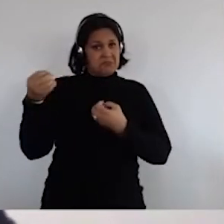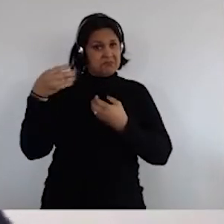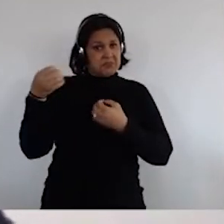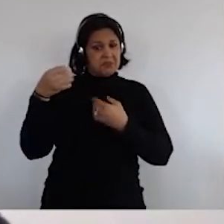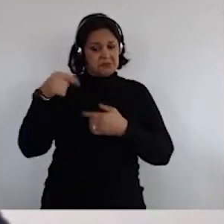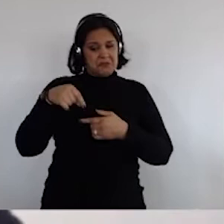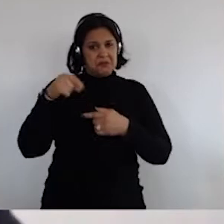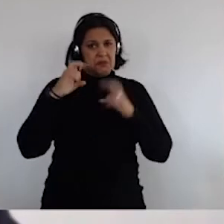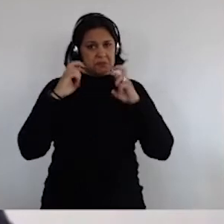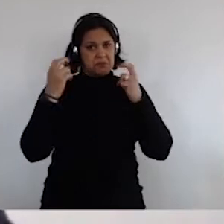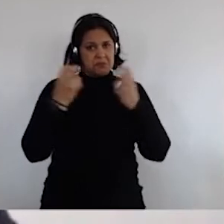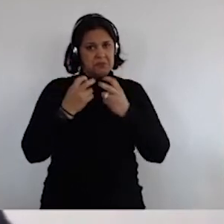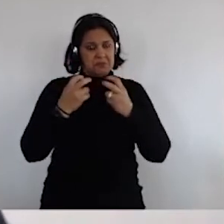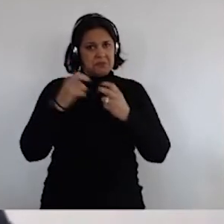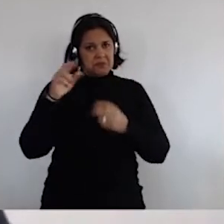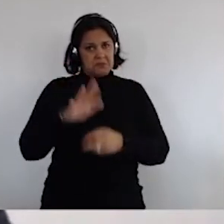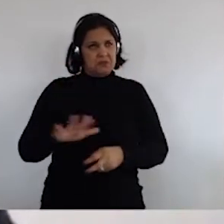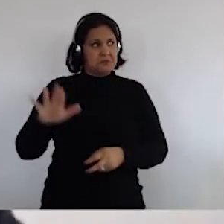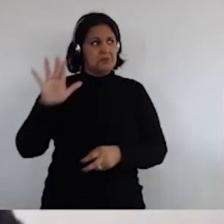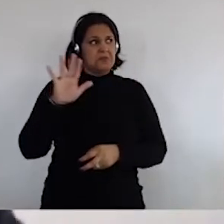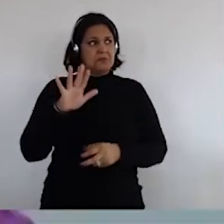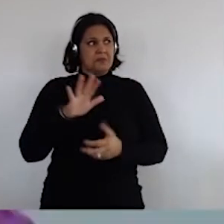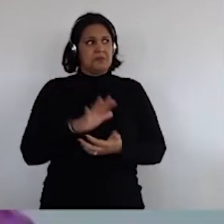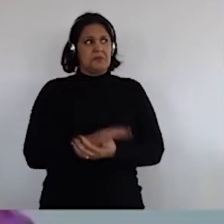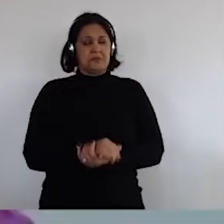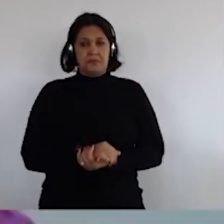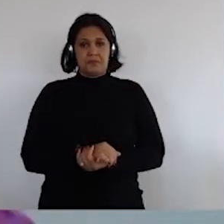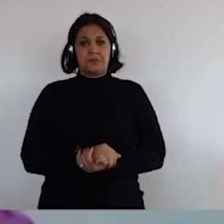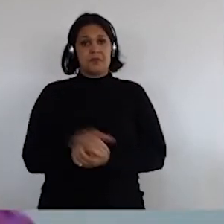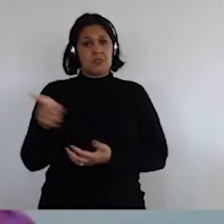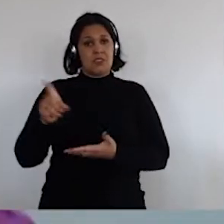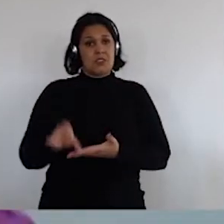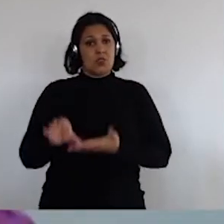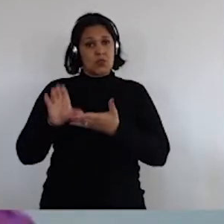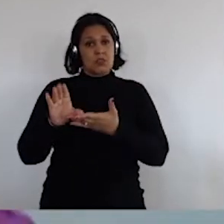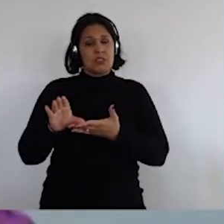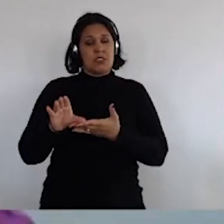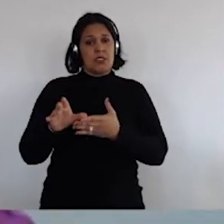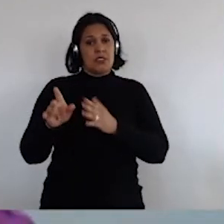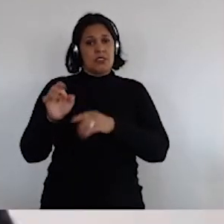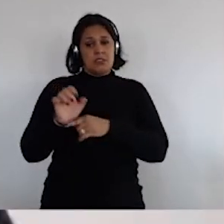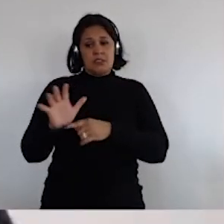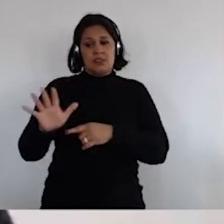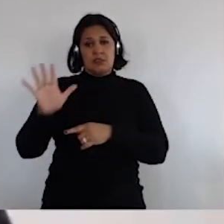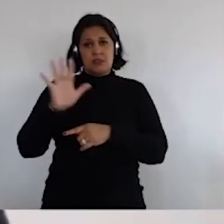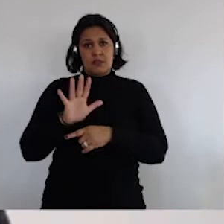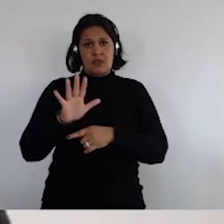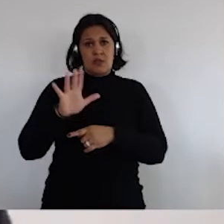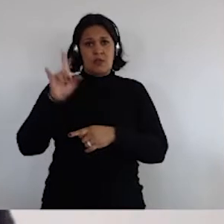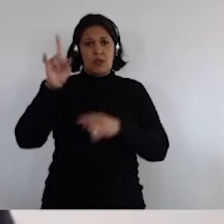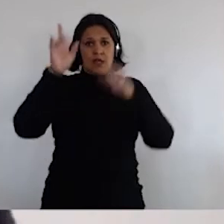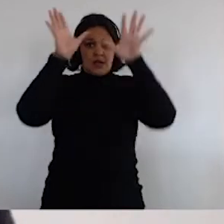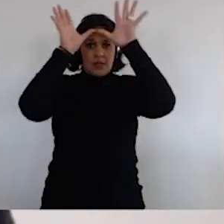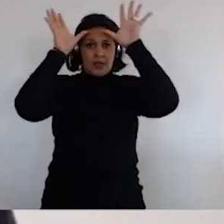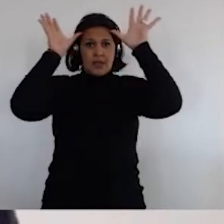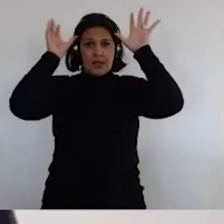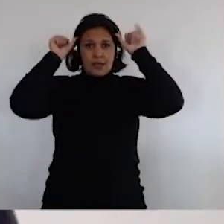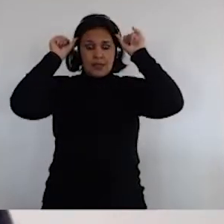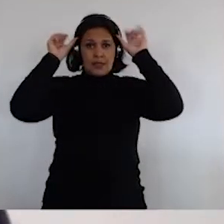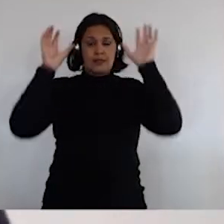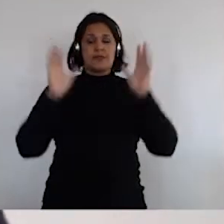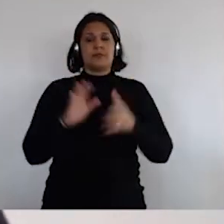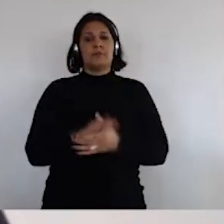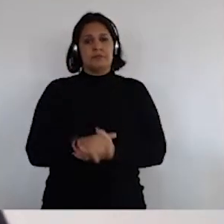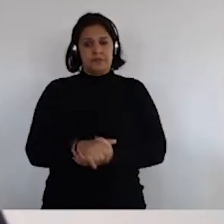Comissão Nacional de Prerrogativas, conselheira estadual da OAB Amazonas, procuradora